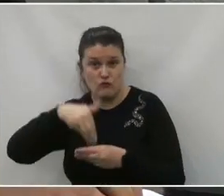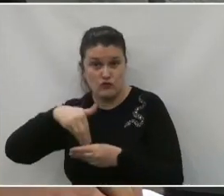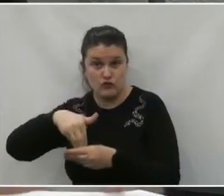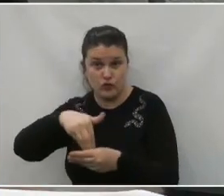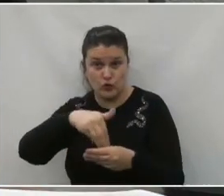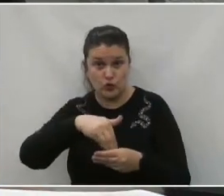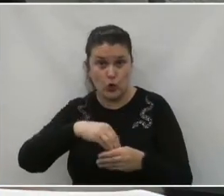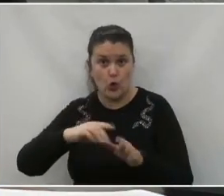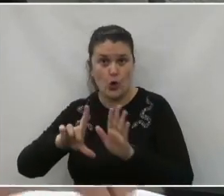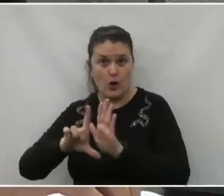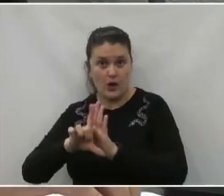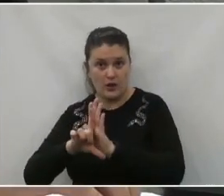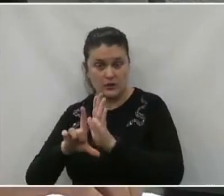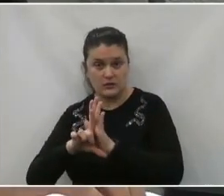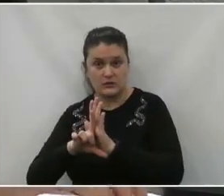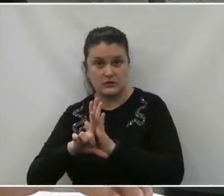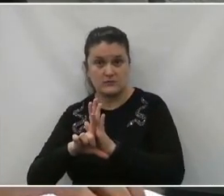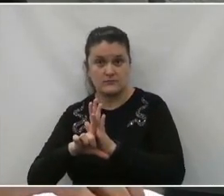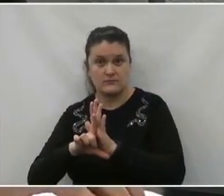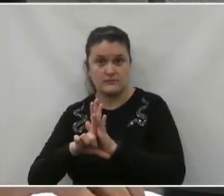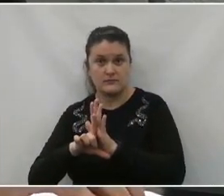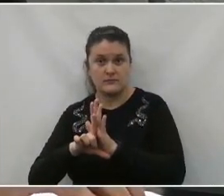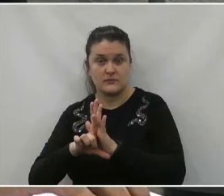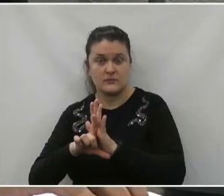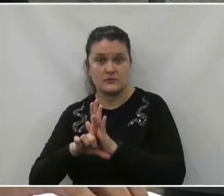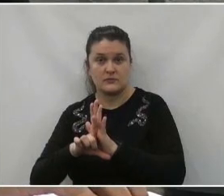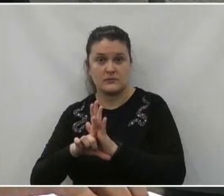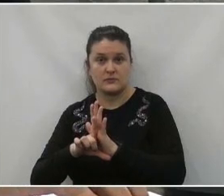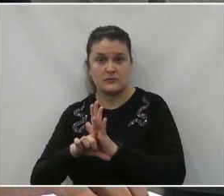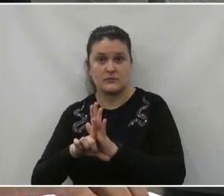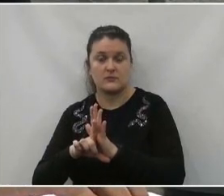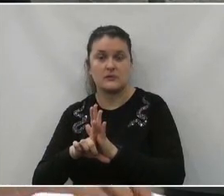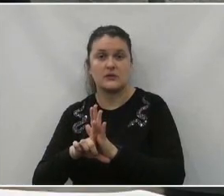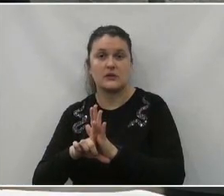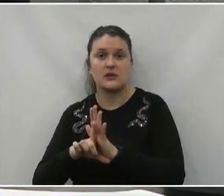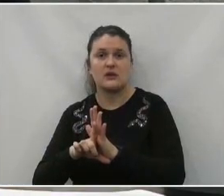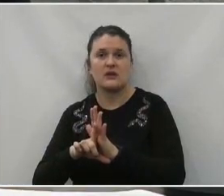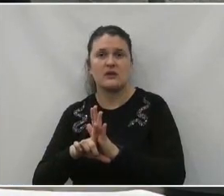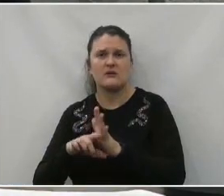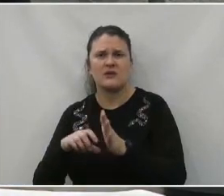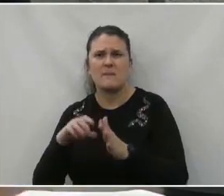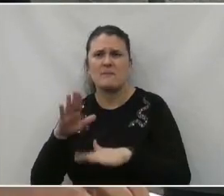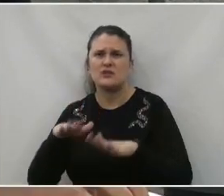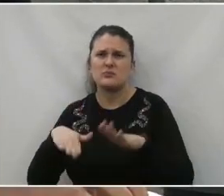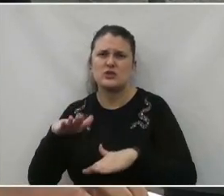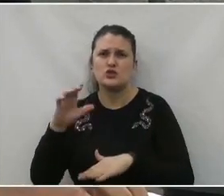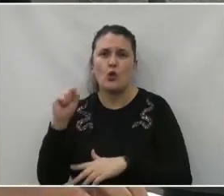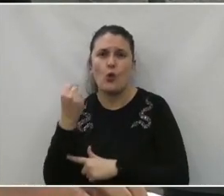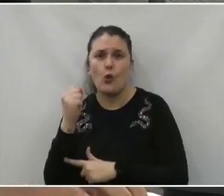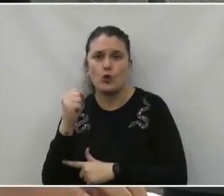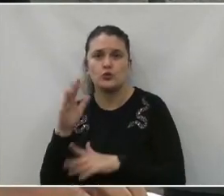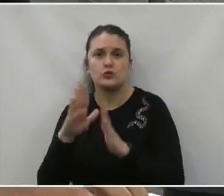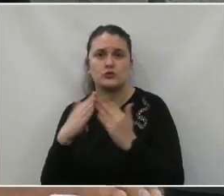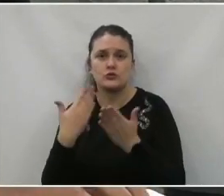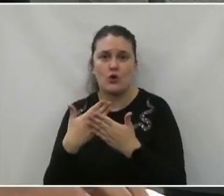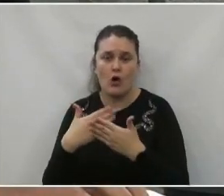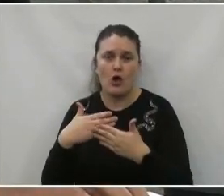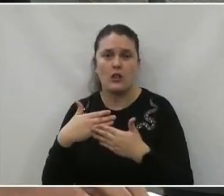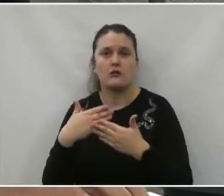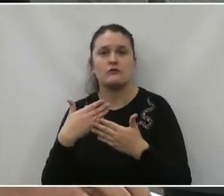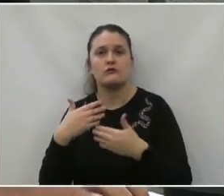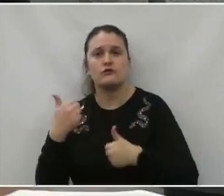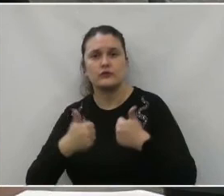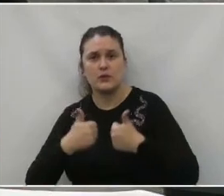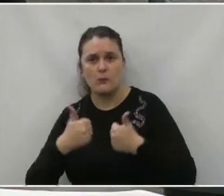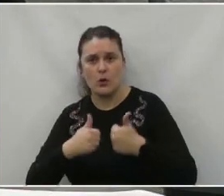lei inviabilizaram aí mais de 8 escolinhas de futebol que tinha na